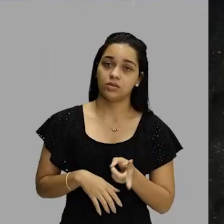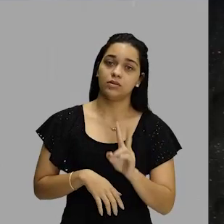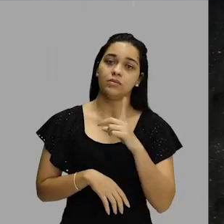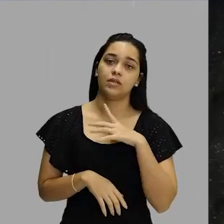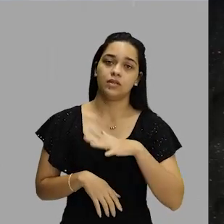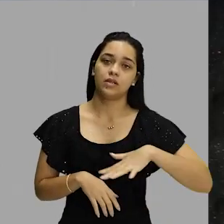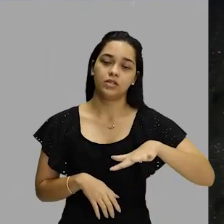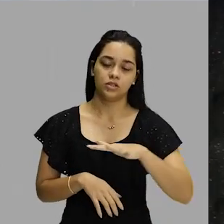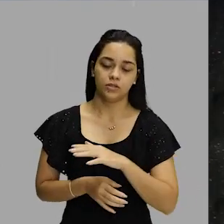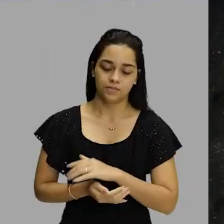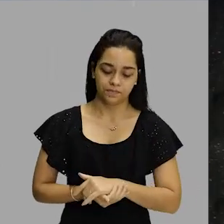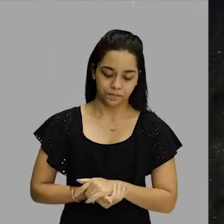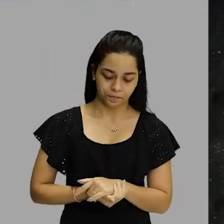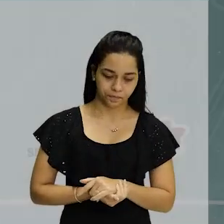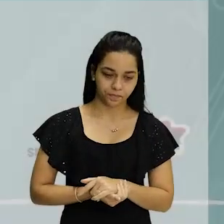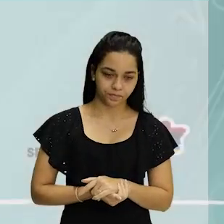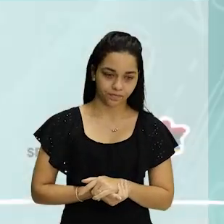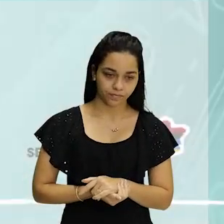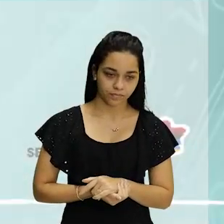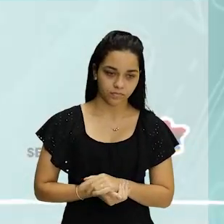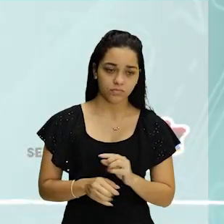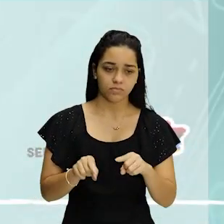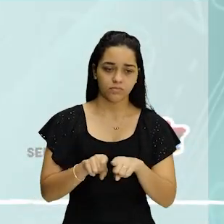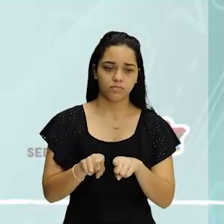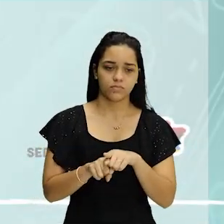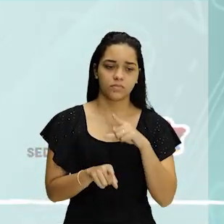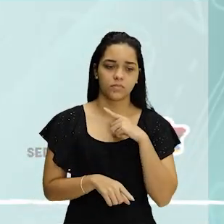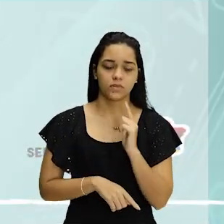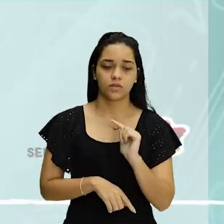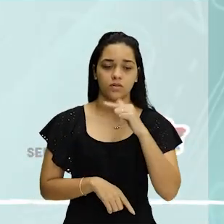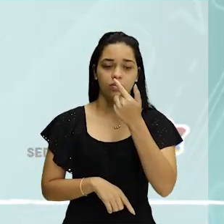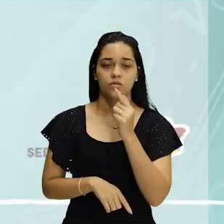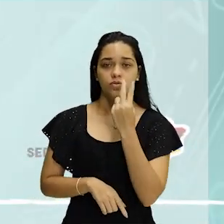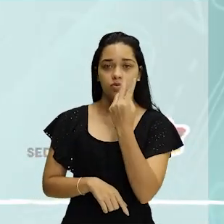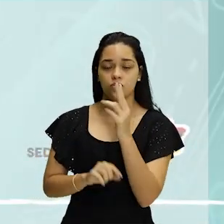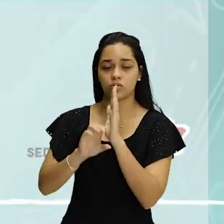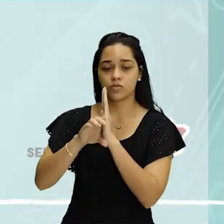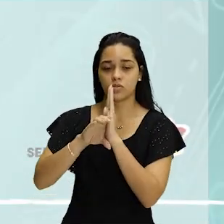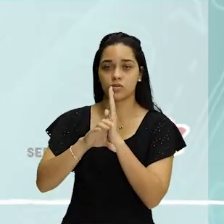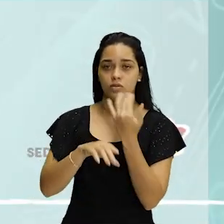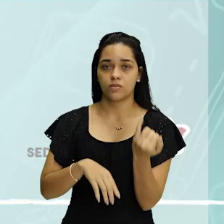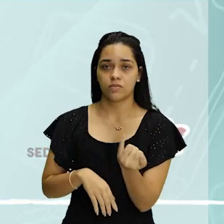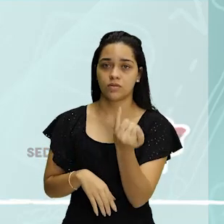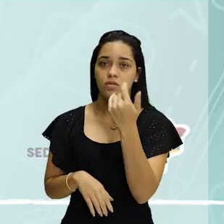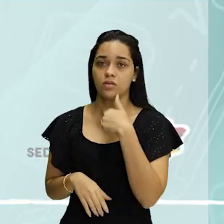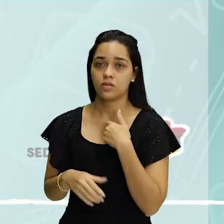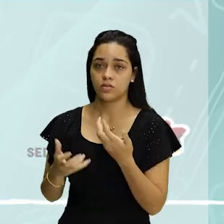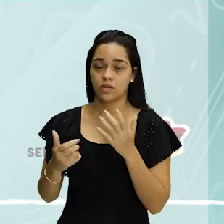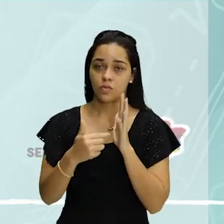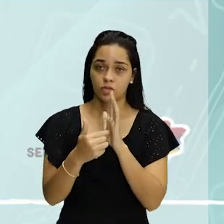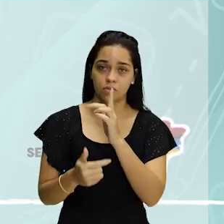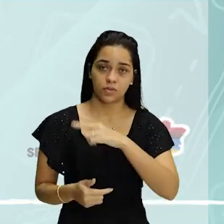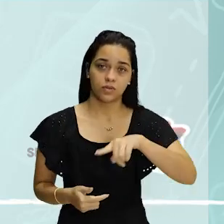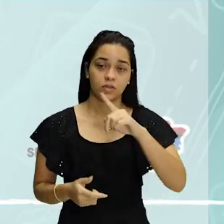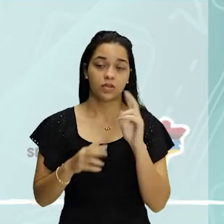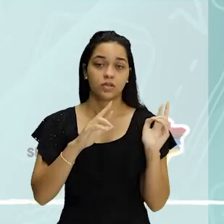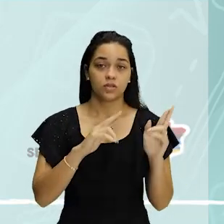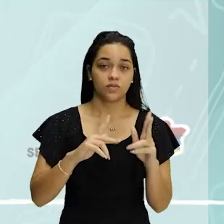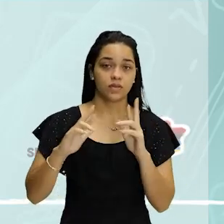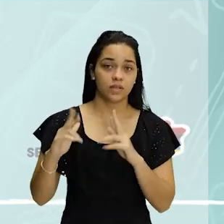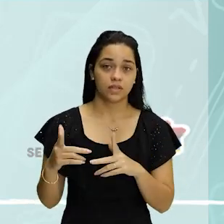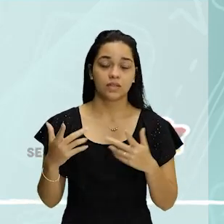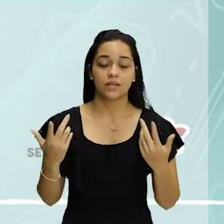naquela região. Ok? E outros dois conceitos importantes que eu quero trabalhar aqui com vocês, da diferença aqui